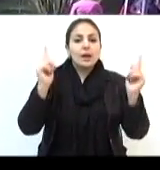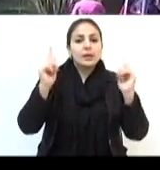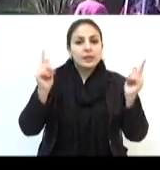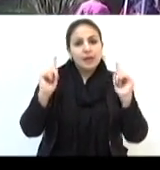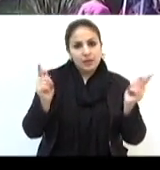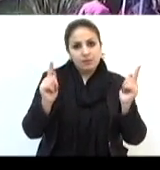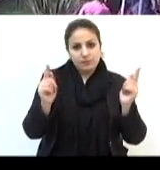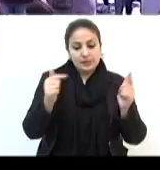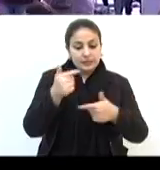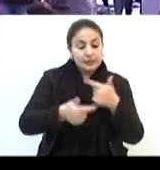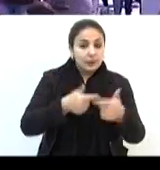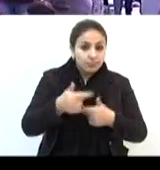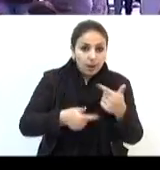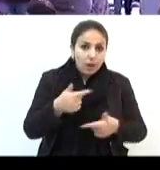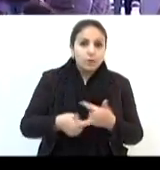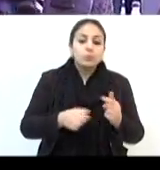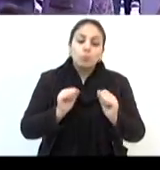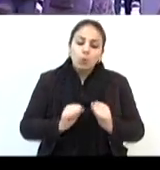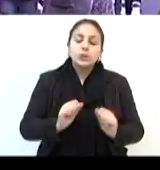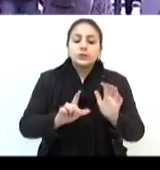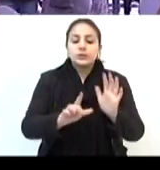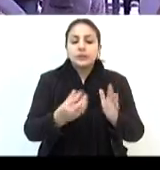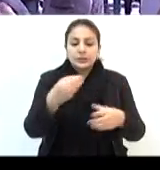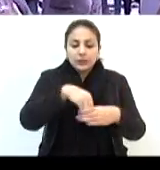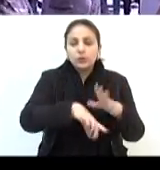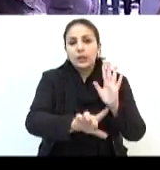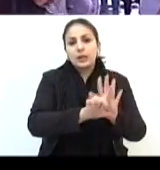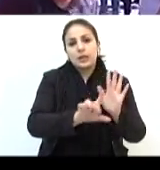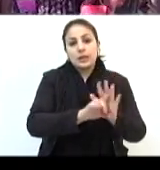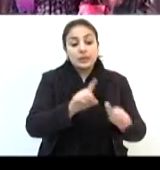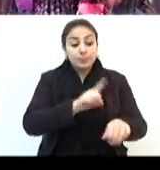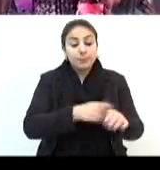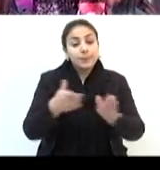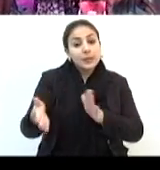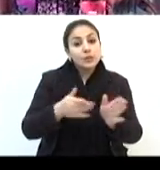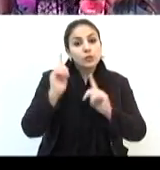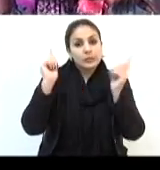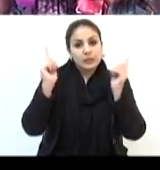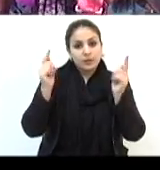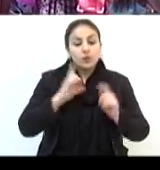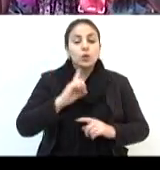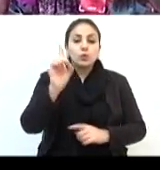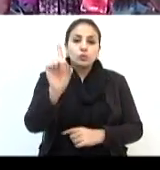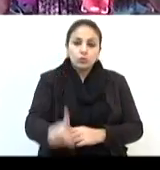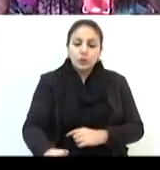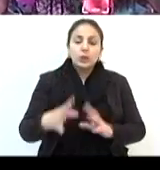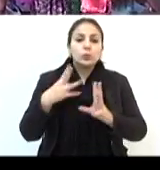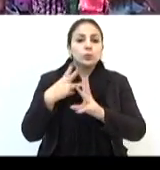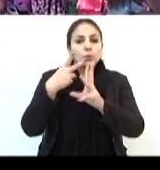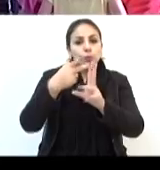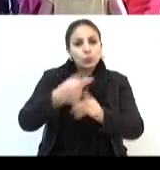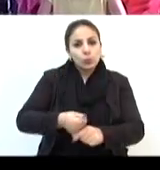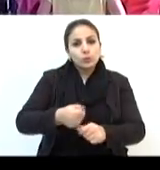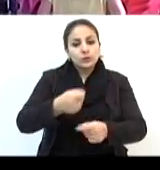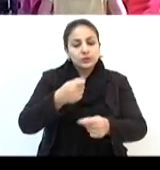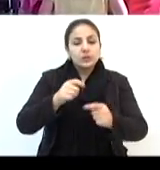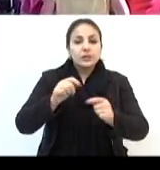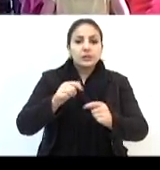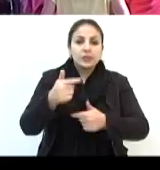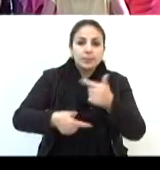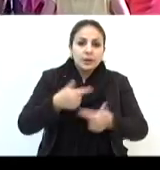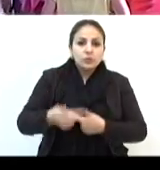dos trabalhos será legal em tempo de greve. O direito poderá ser exercido por todos os servidores da